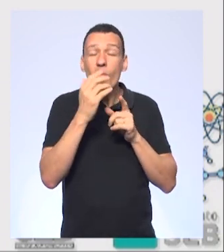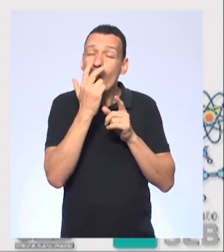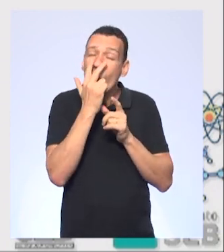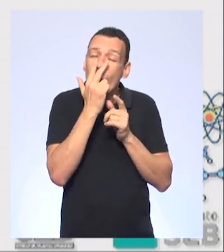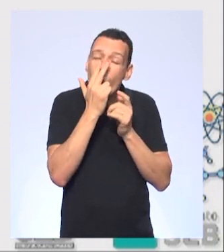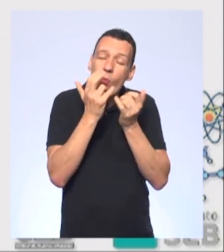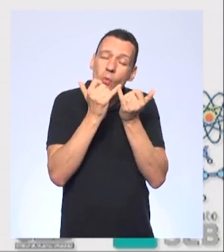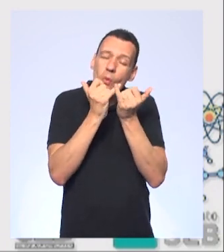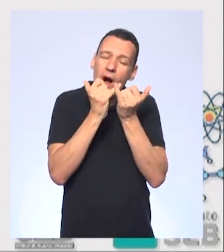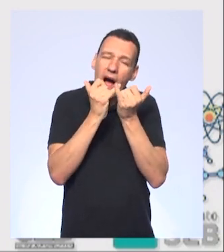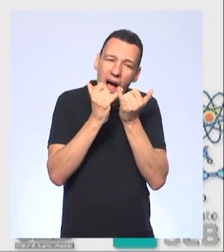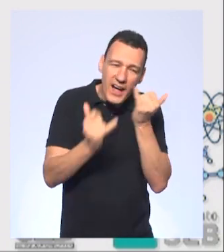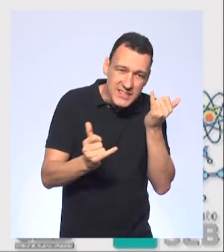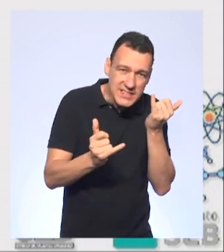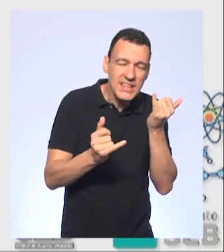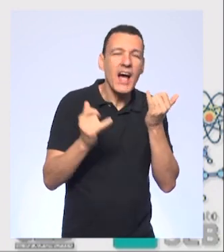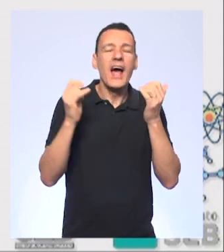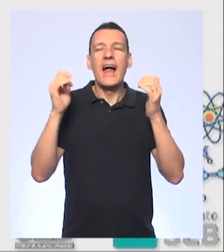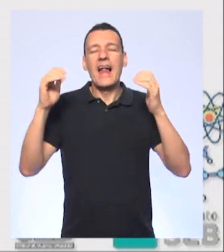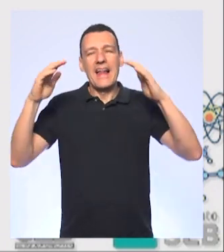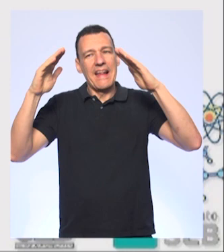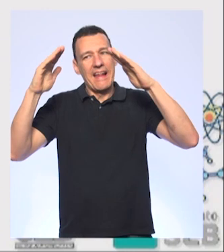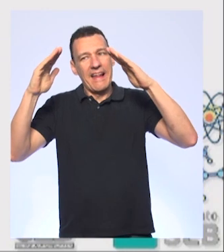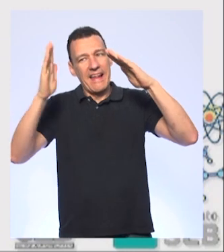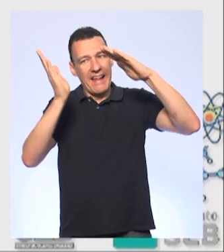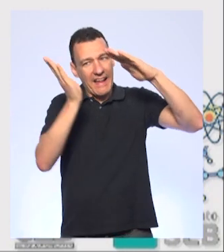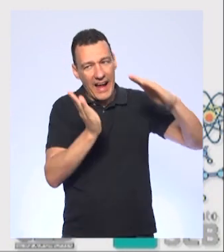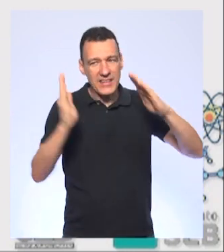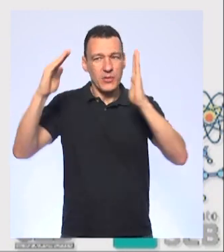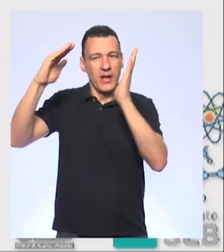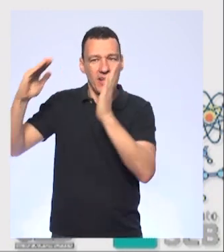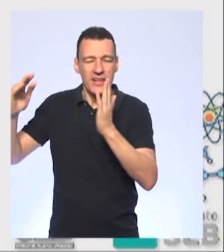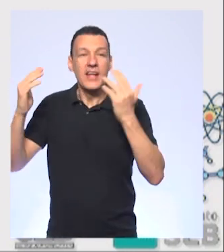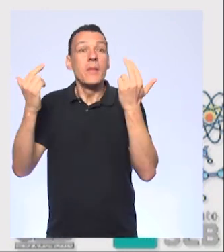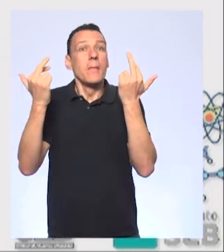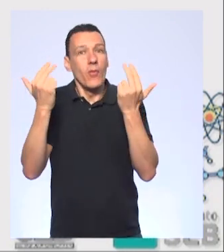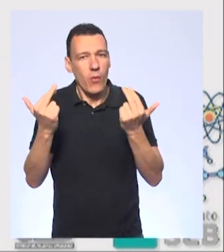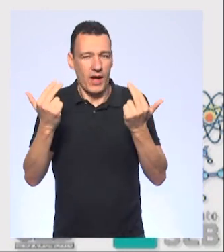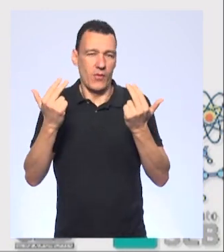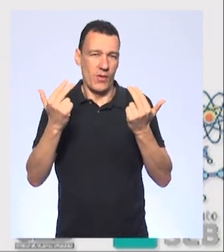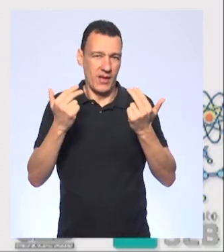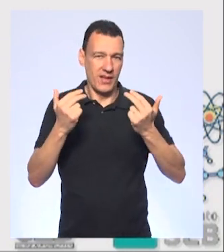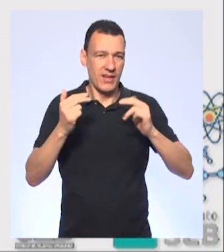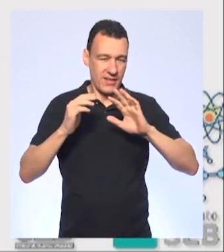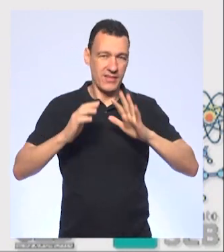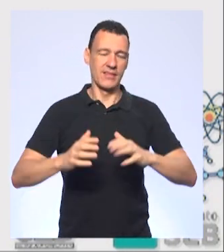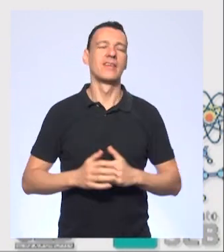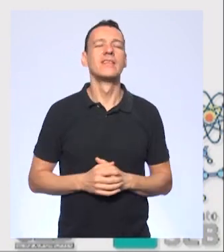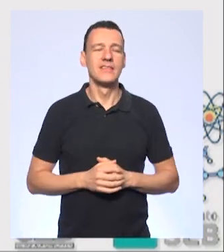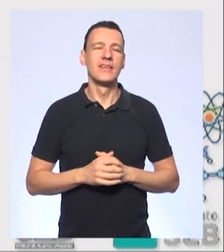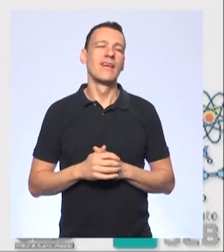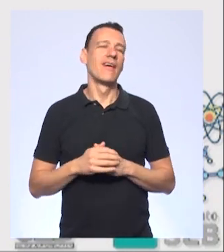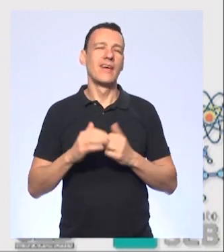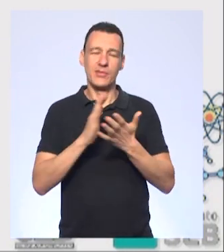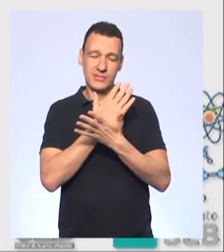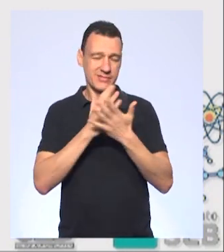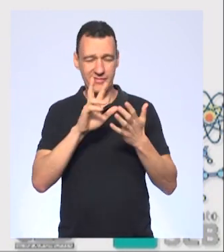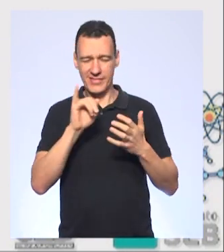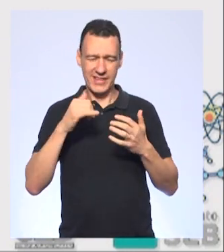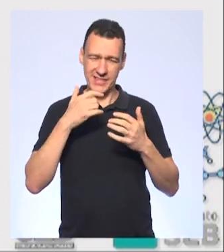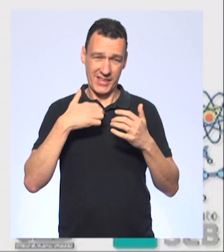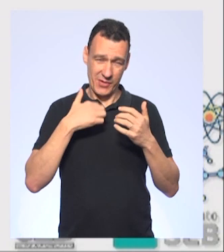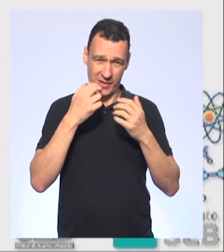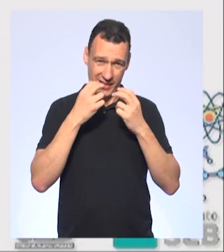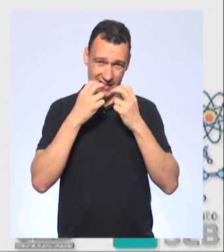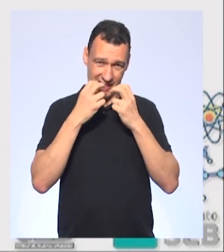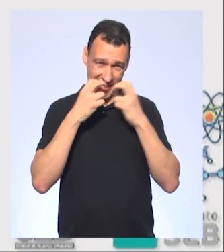lados proporcionais. O chat vai bombar, os caras dizendo assim, esse professor me deixa surdo. Fala, é isso que eu